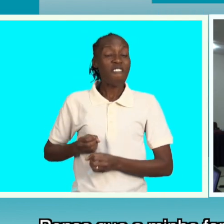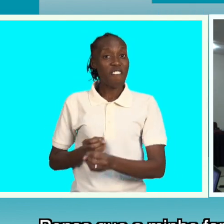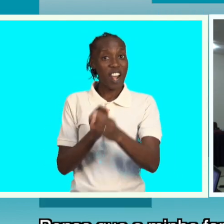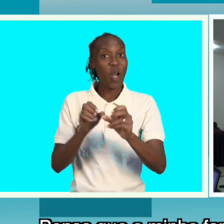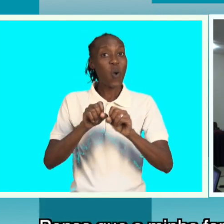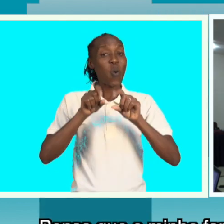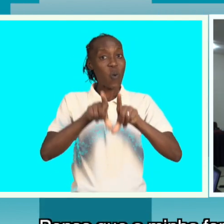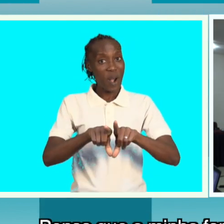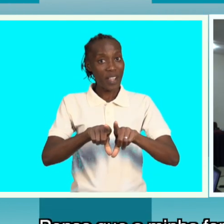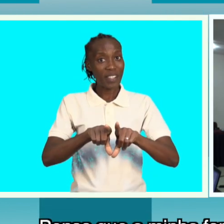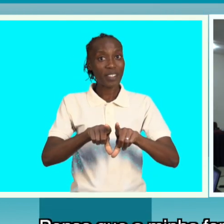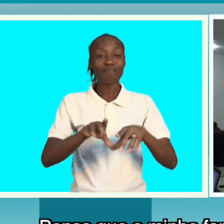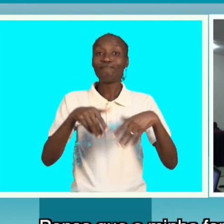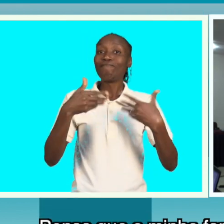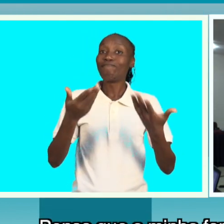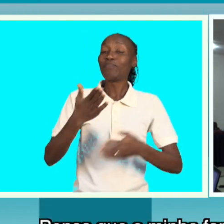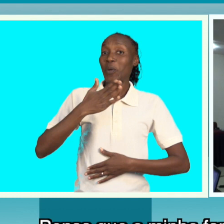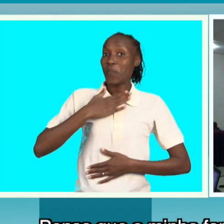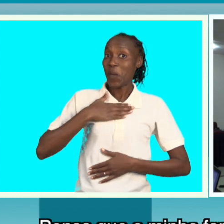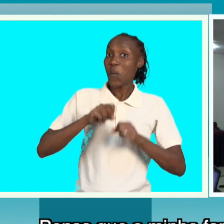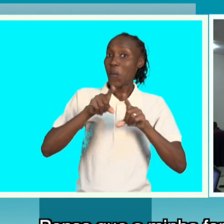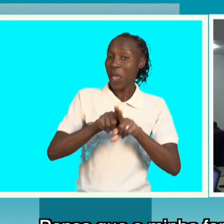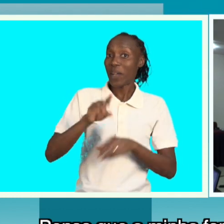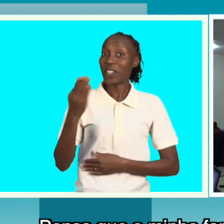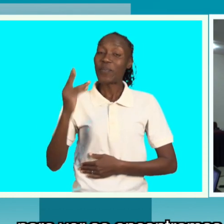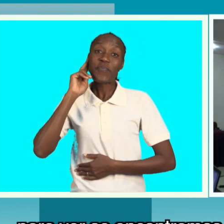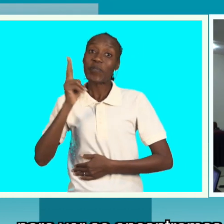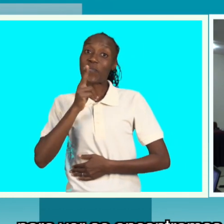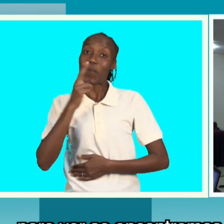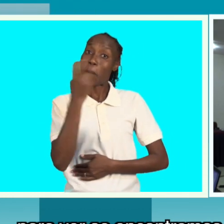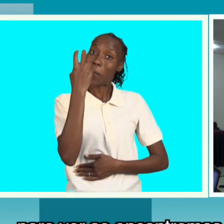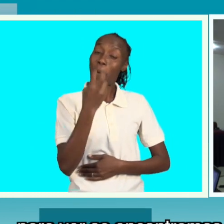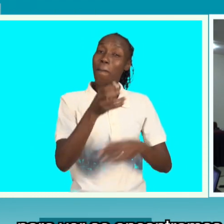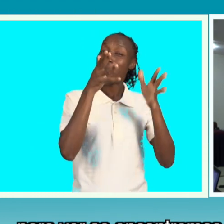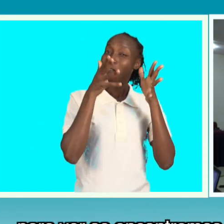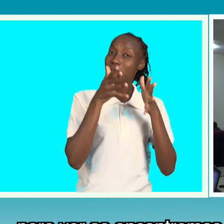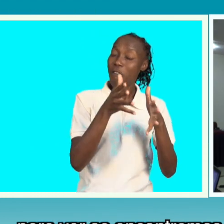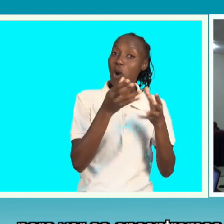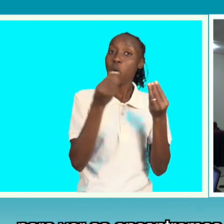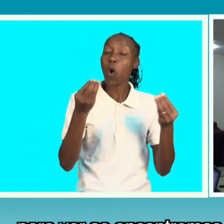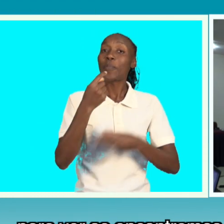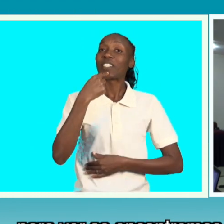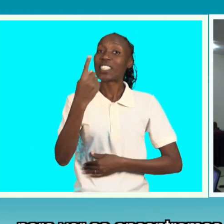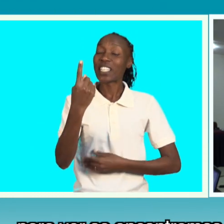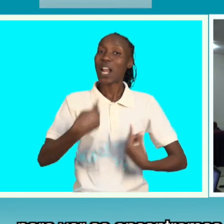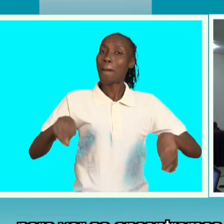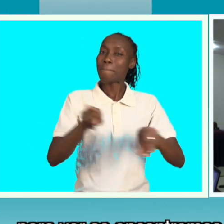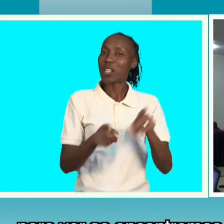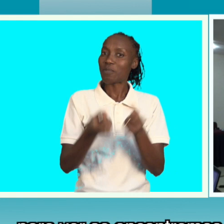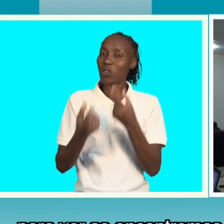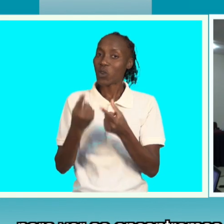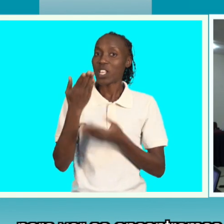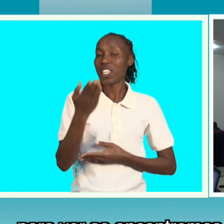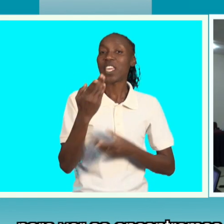os meus colegas que são surdos para ver se encontramos uma forma comum de dizer as mesmas coisas